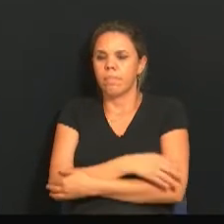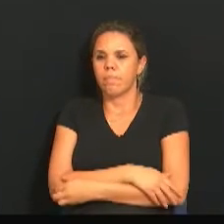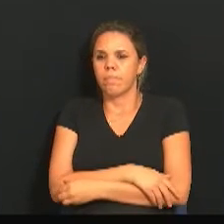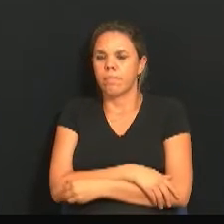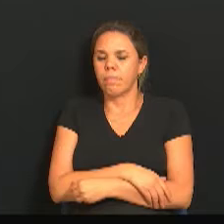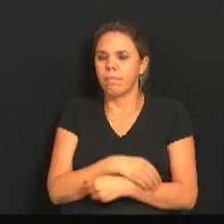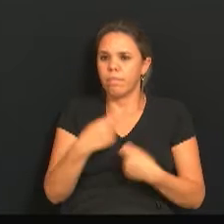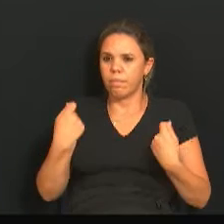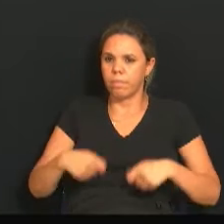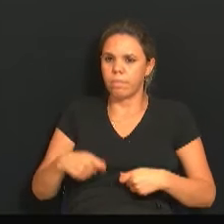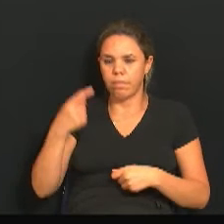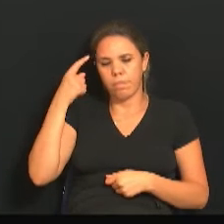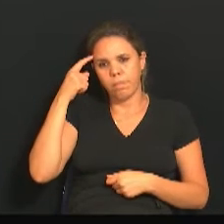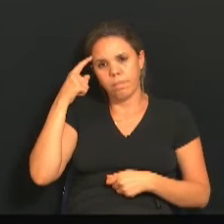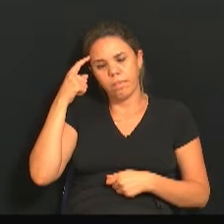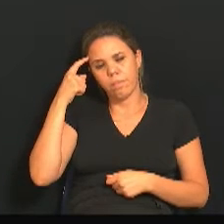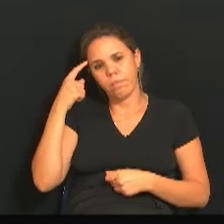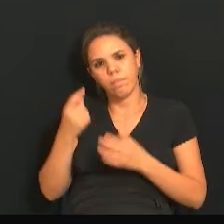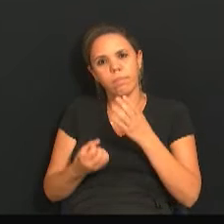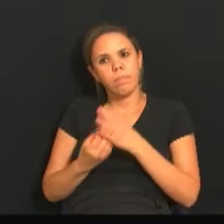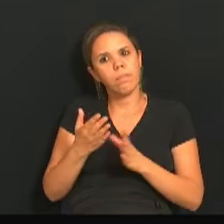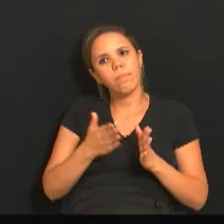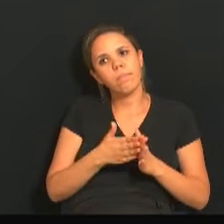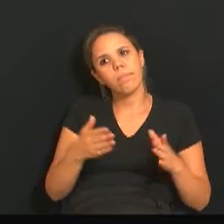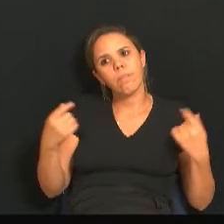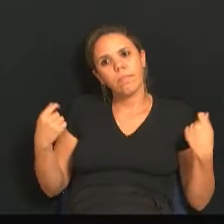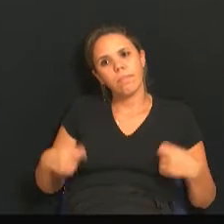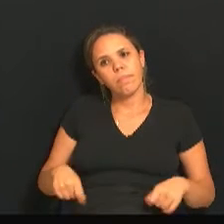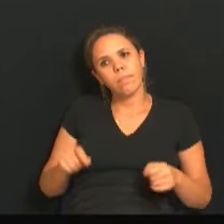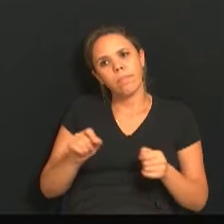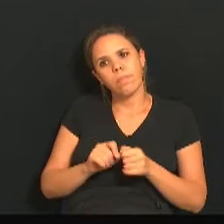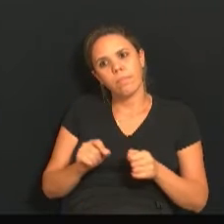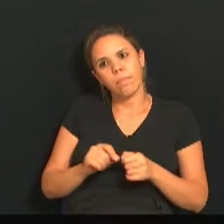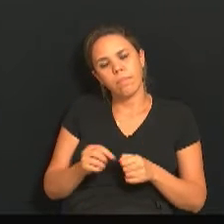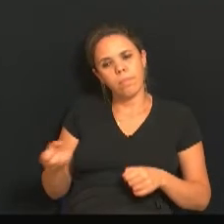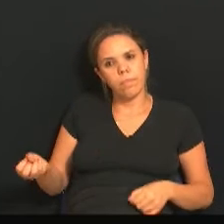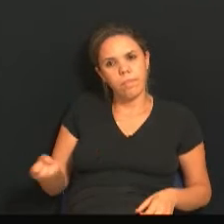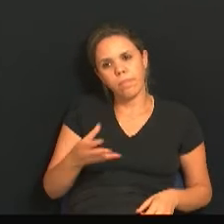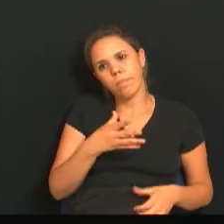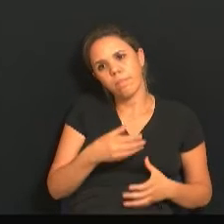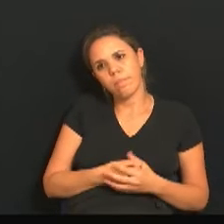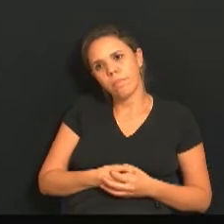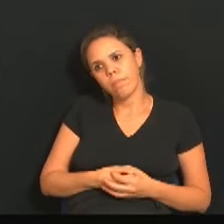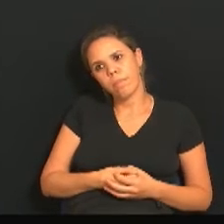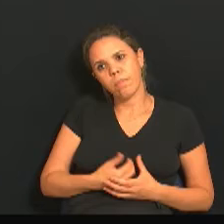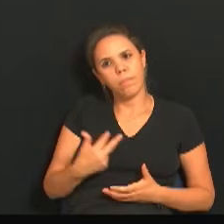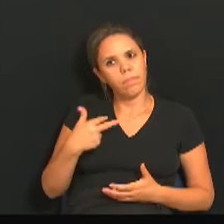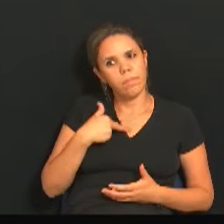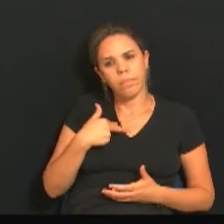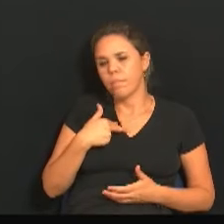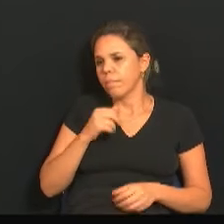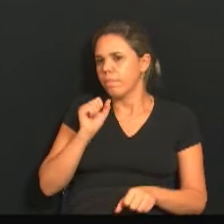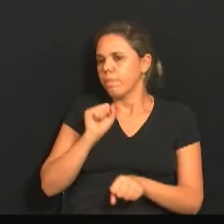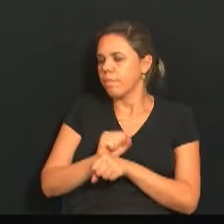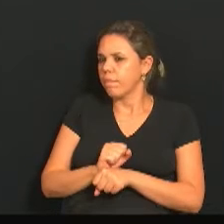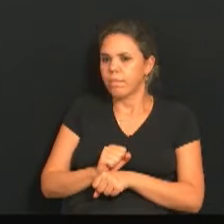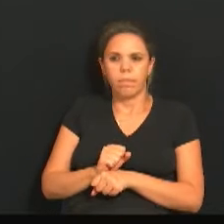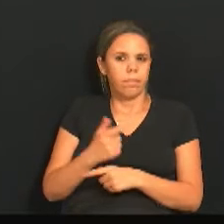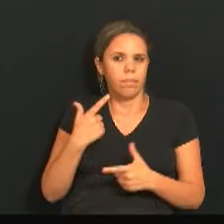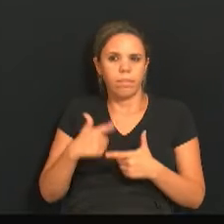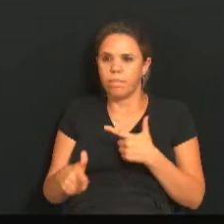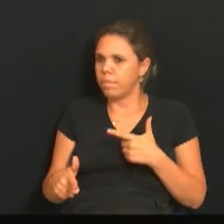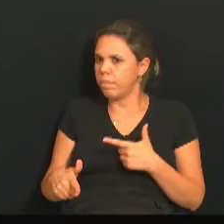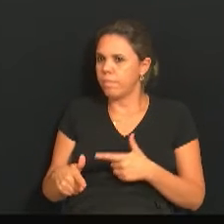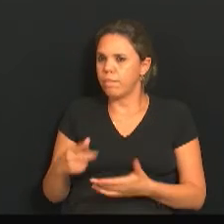ser criativo, né? A gente precisa fazer algo novo. A gente não pode ficar enxugando gelo e tendo as